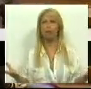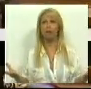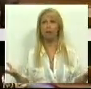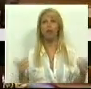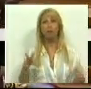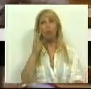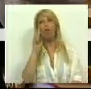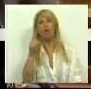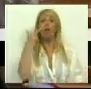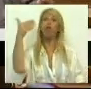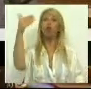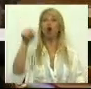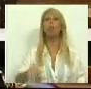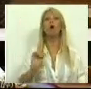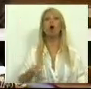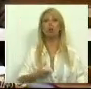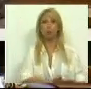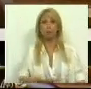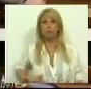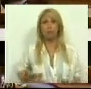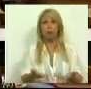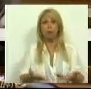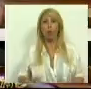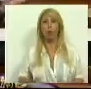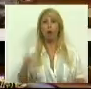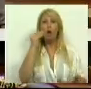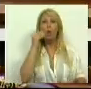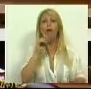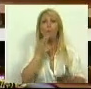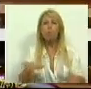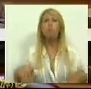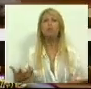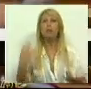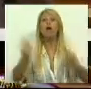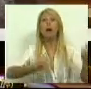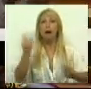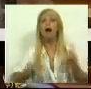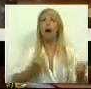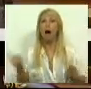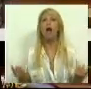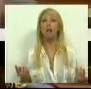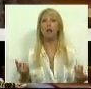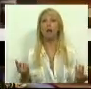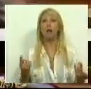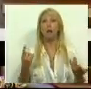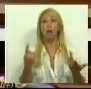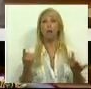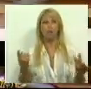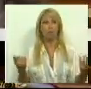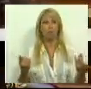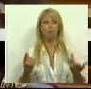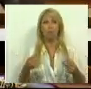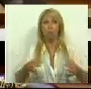seu futuro mais imediato é o desemprego à porta. Mas como é que é possível alguém sustentar-se no futuro e sustentar